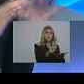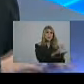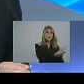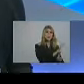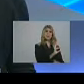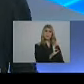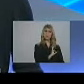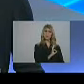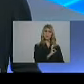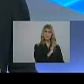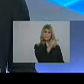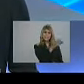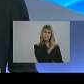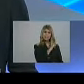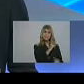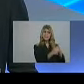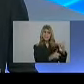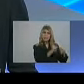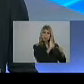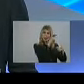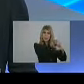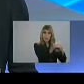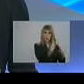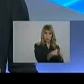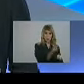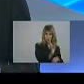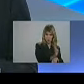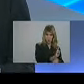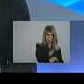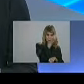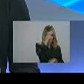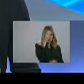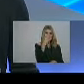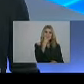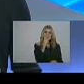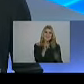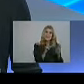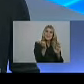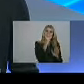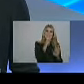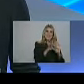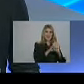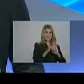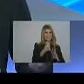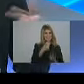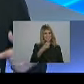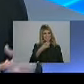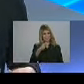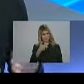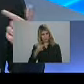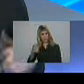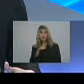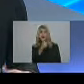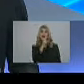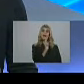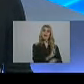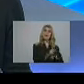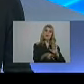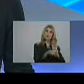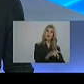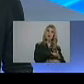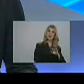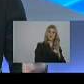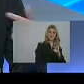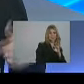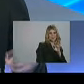policiais militares, porque a Guarda Municipal, ela precisa, de acordo com a nova Lei 13.022, ser gerenciada pela própria Guarda